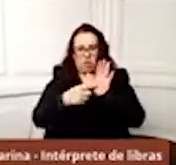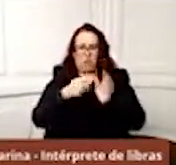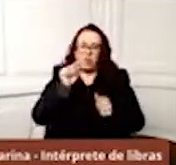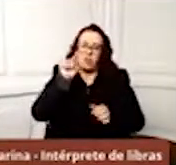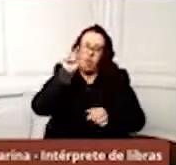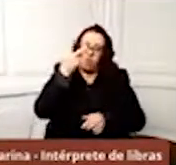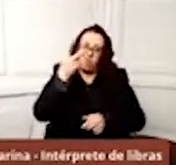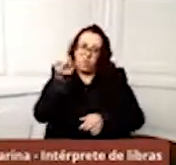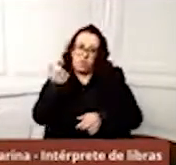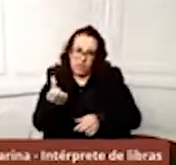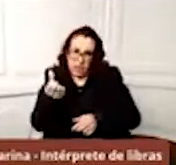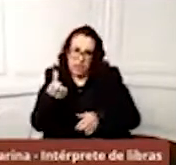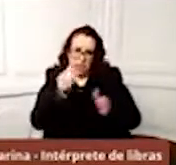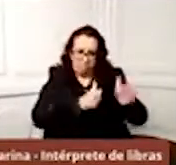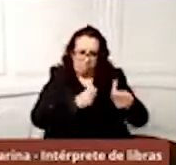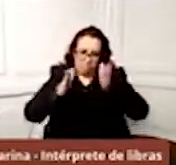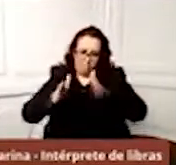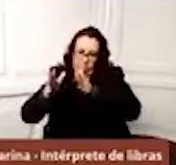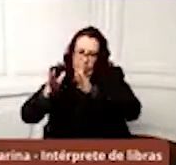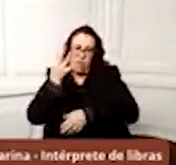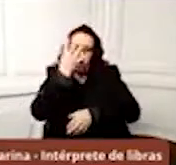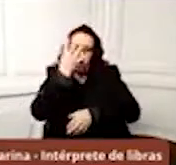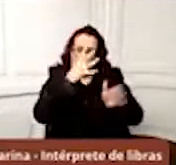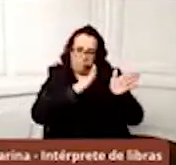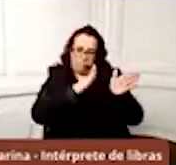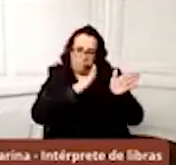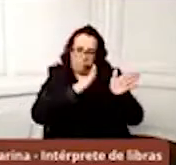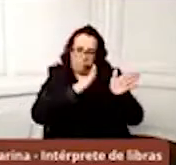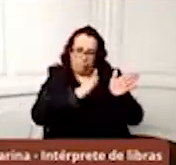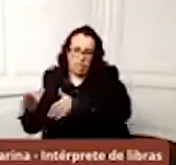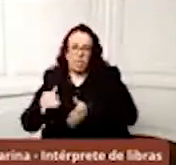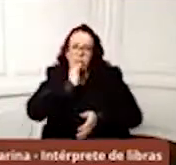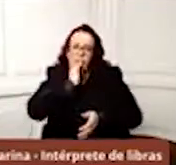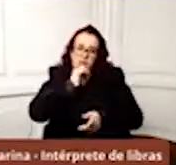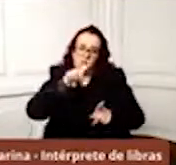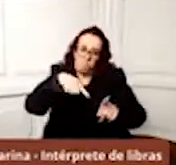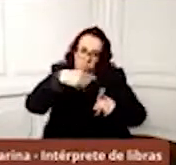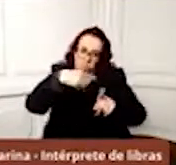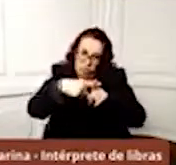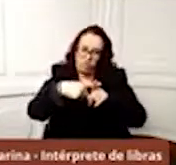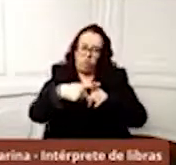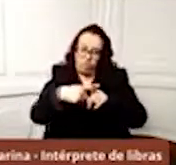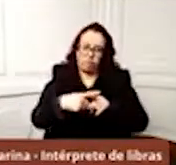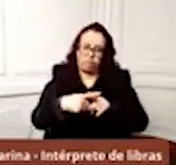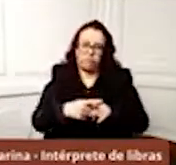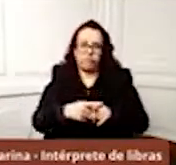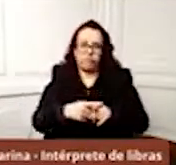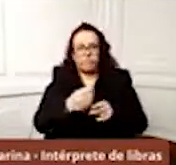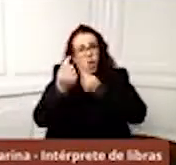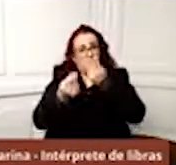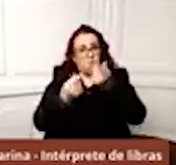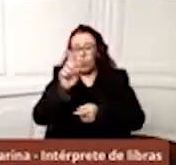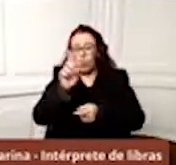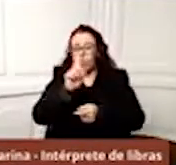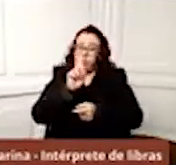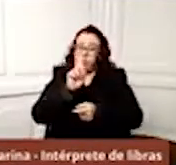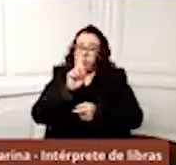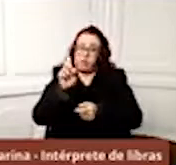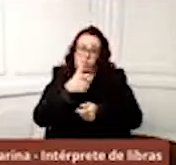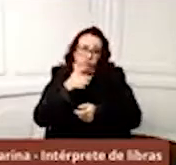das 4 fases testaram positivo. Claro que várias delas não apresentam nenhum sintoma,